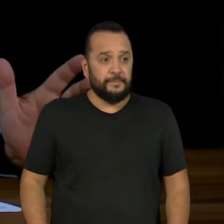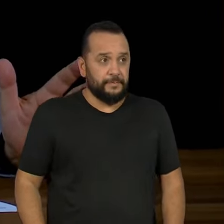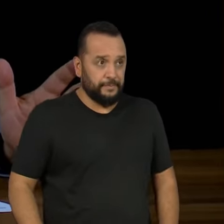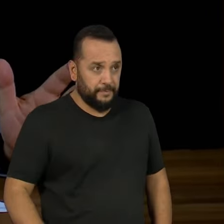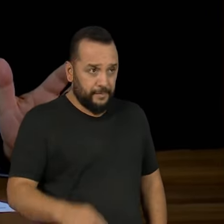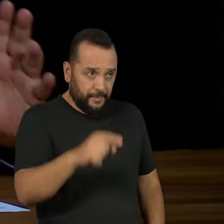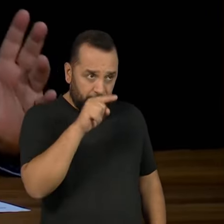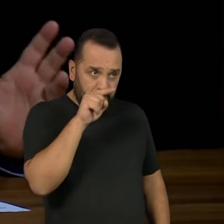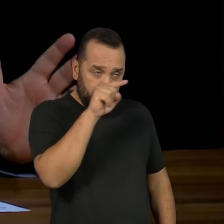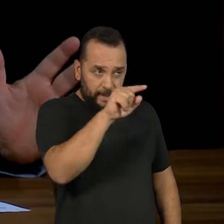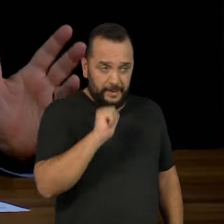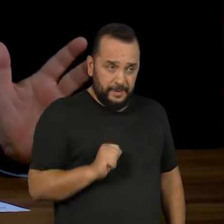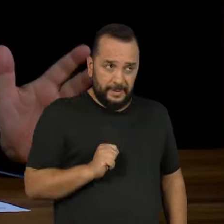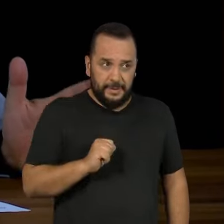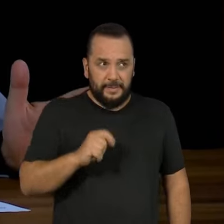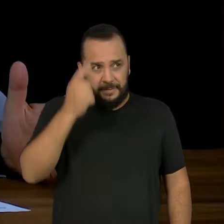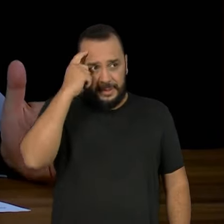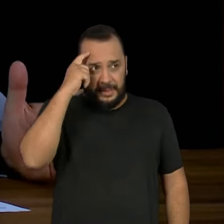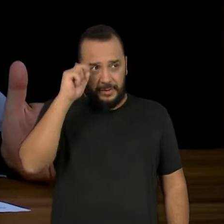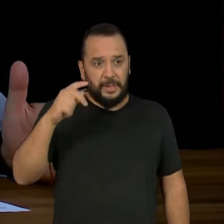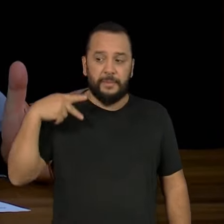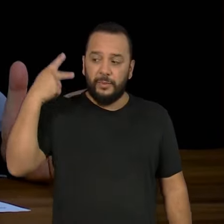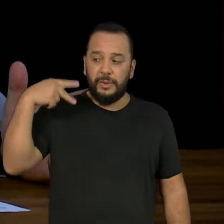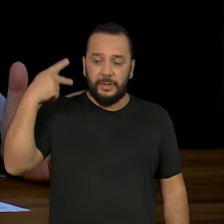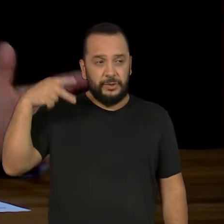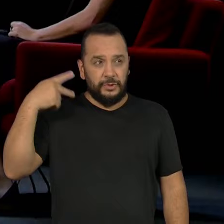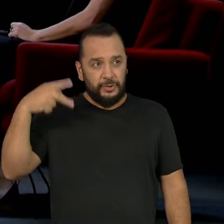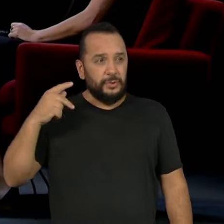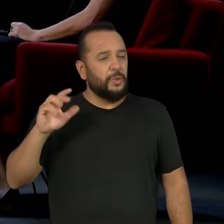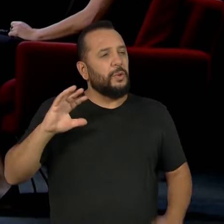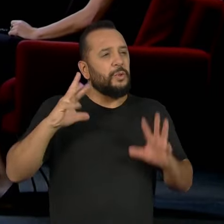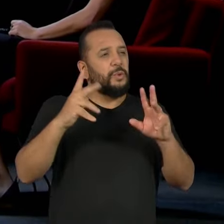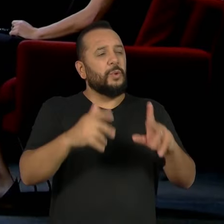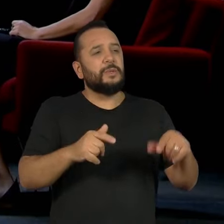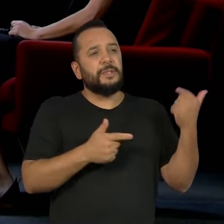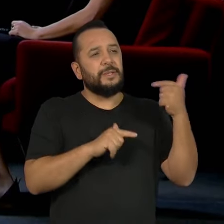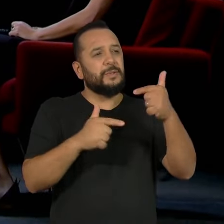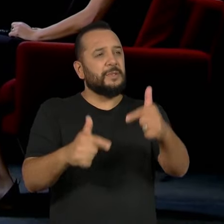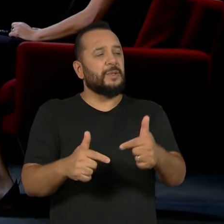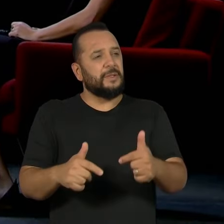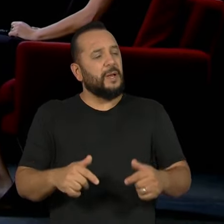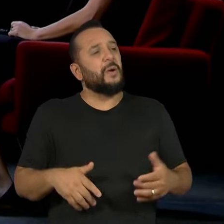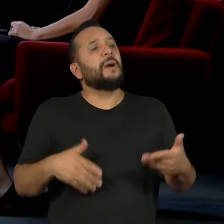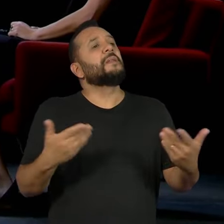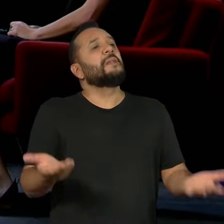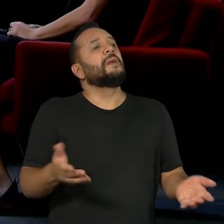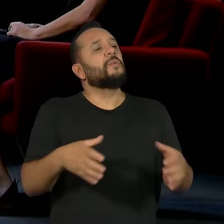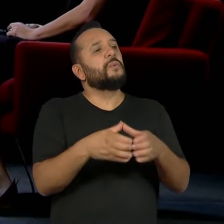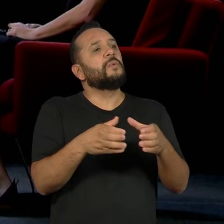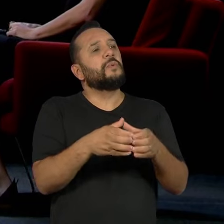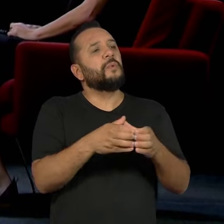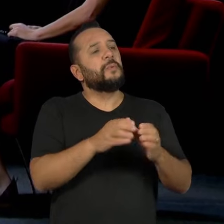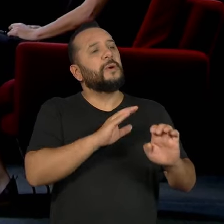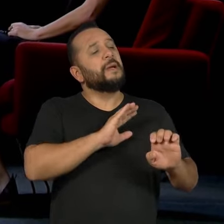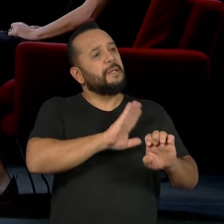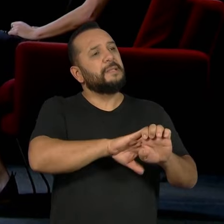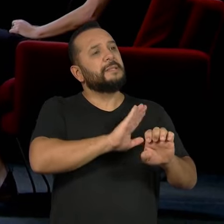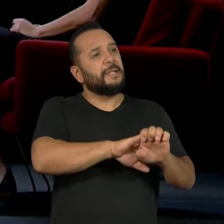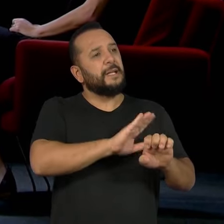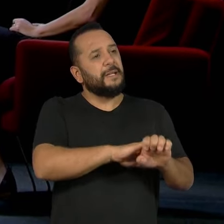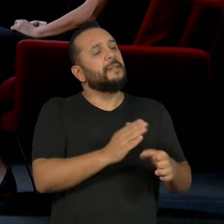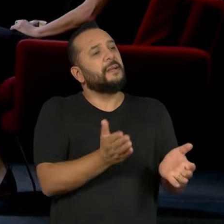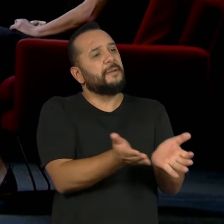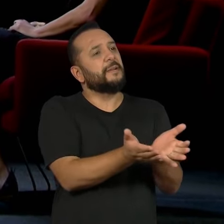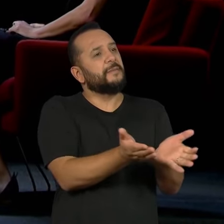político todos são conservadores Cadê os progressistas evangélicos não existe os